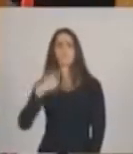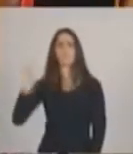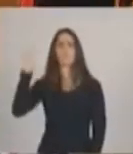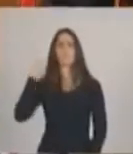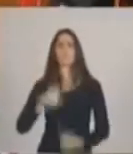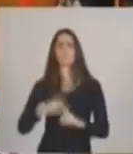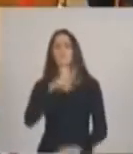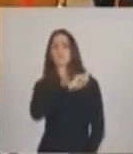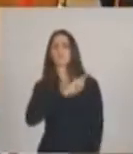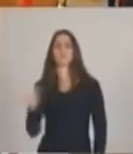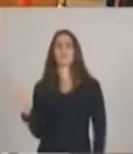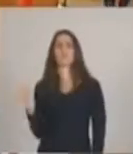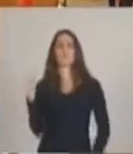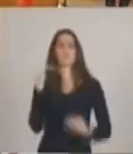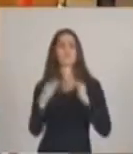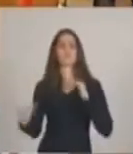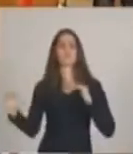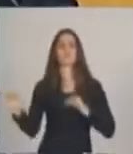Leite.